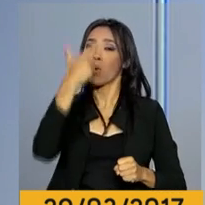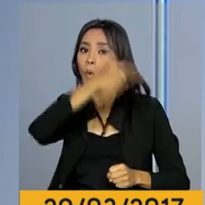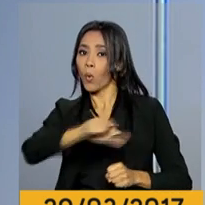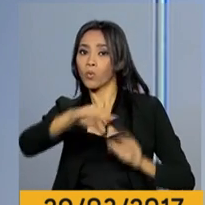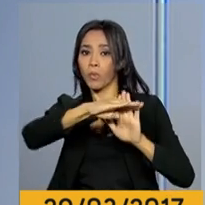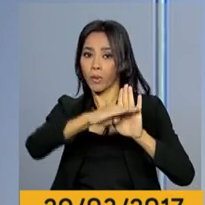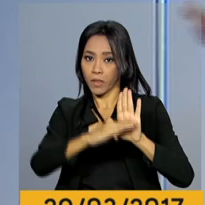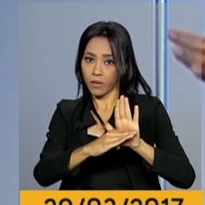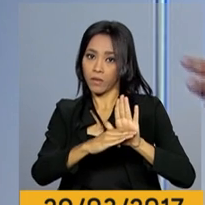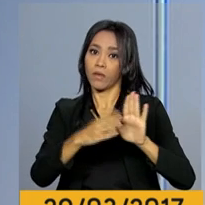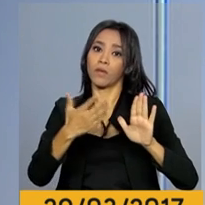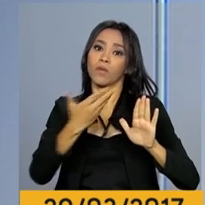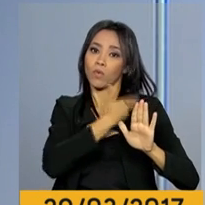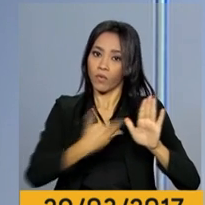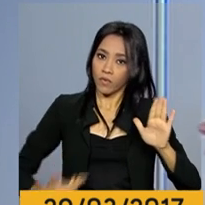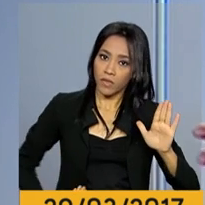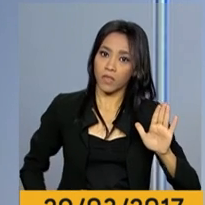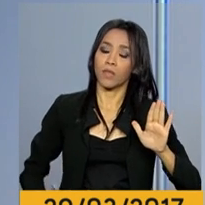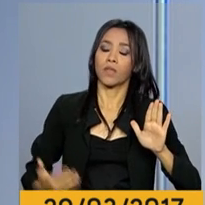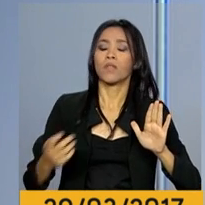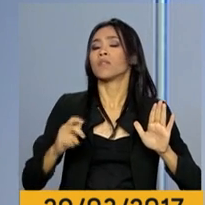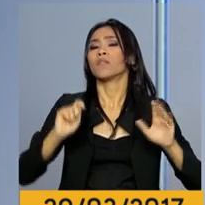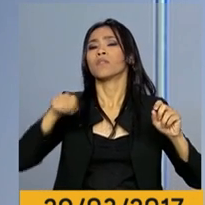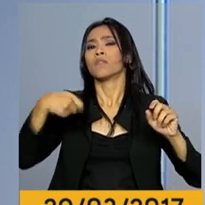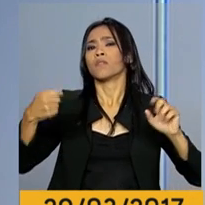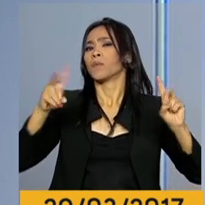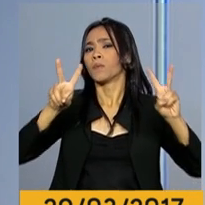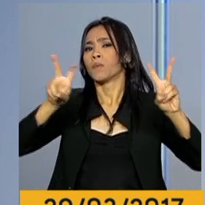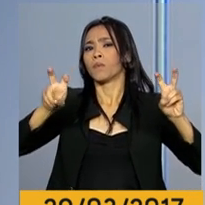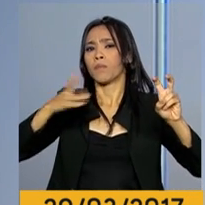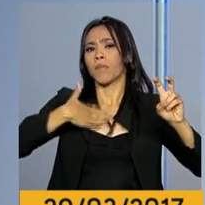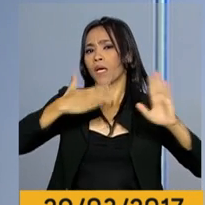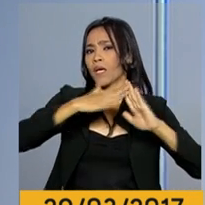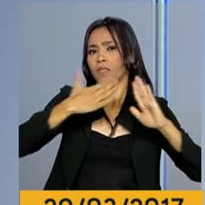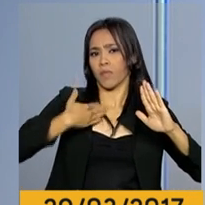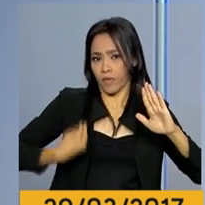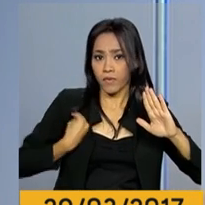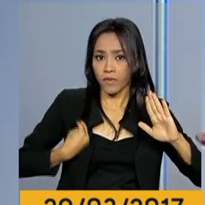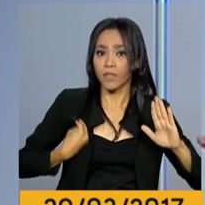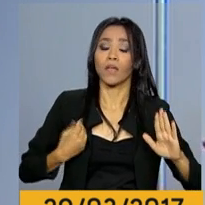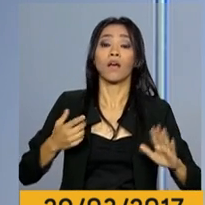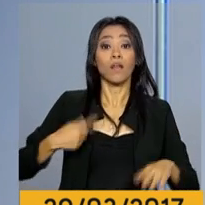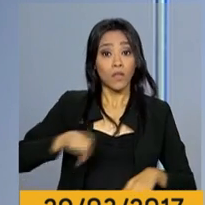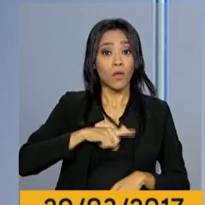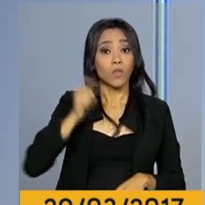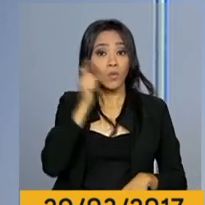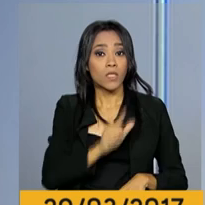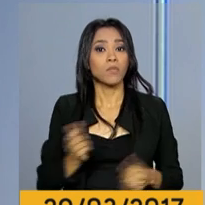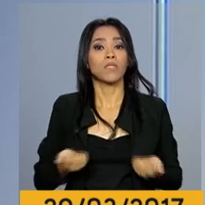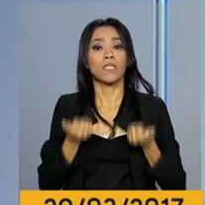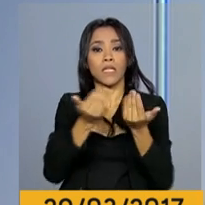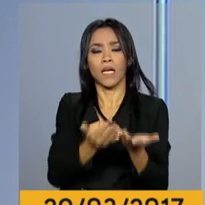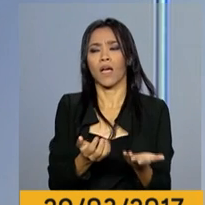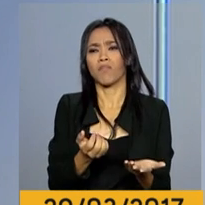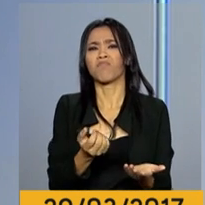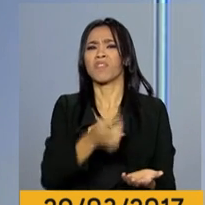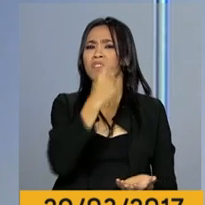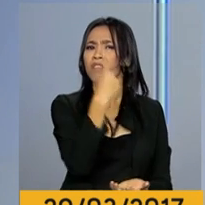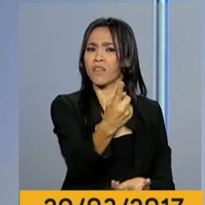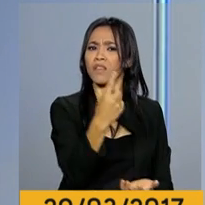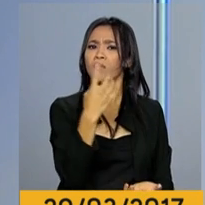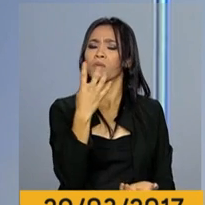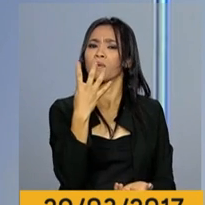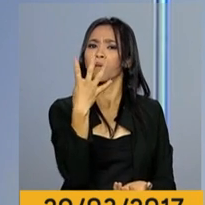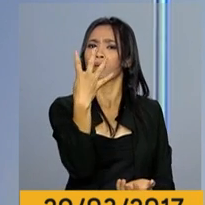também para os 1 mais vulneráveis nós conseguimos rel cerca de 140 mil